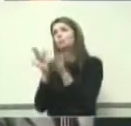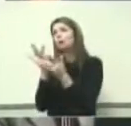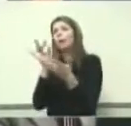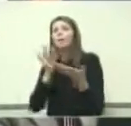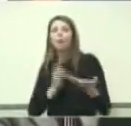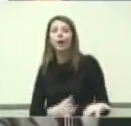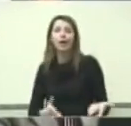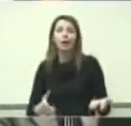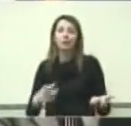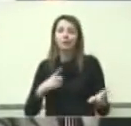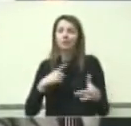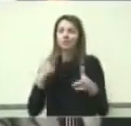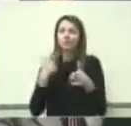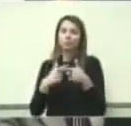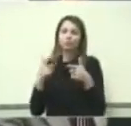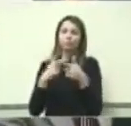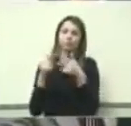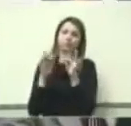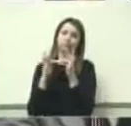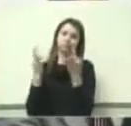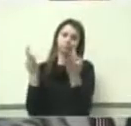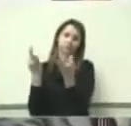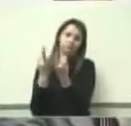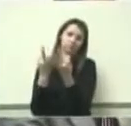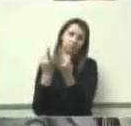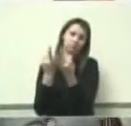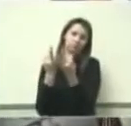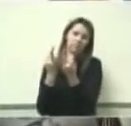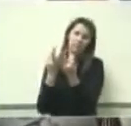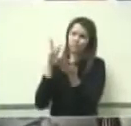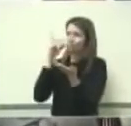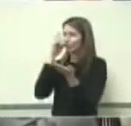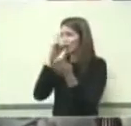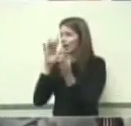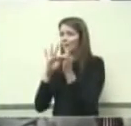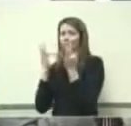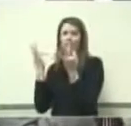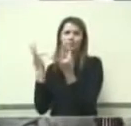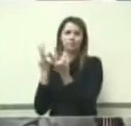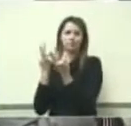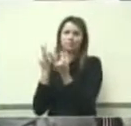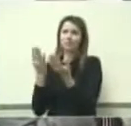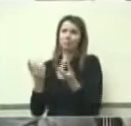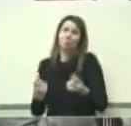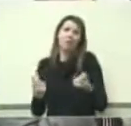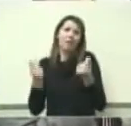vieram as tempestades familiares a tempestade inesperadas a crise financeira